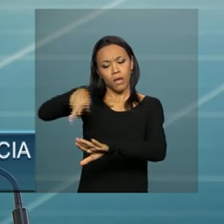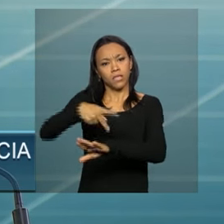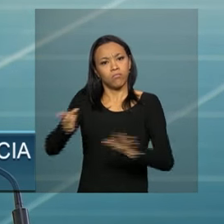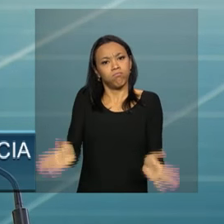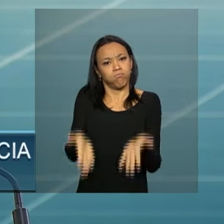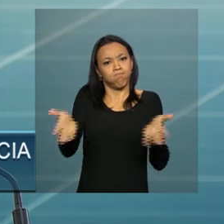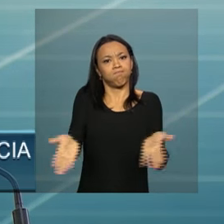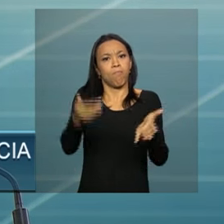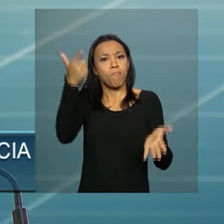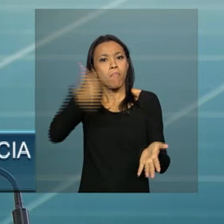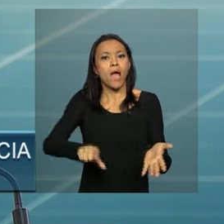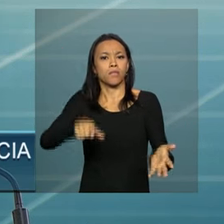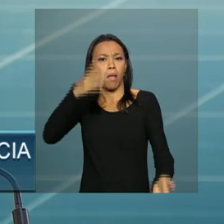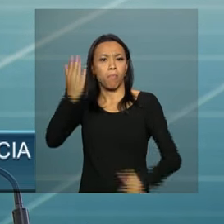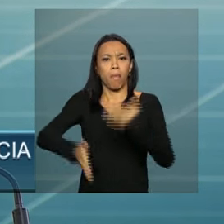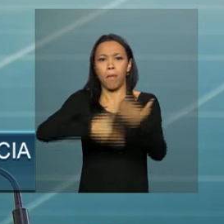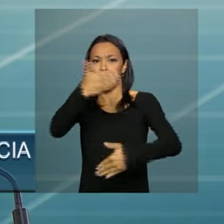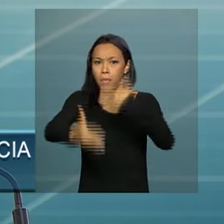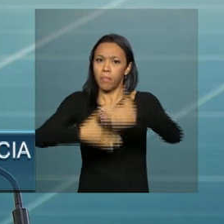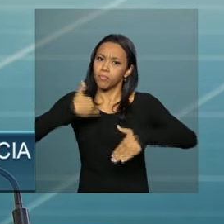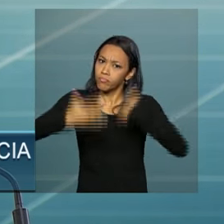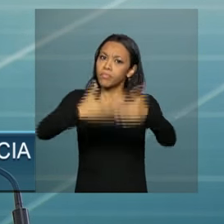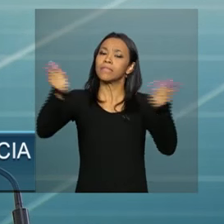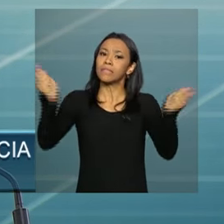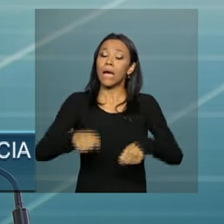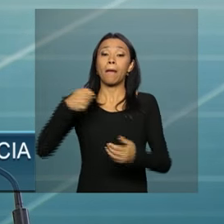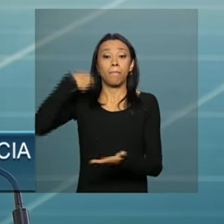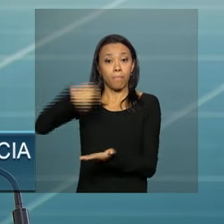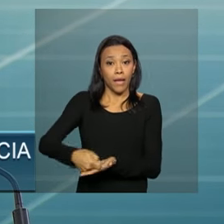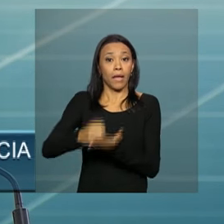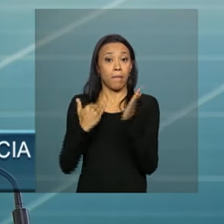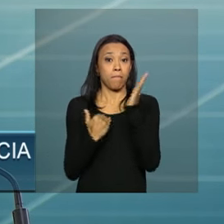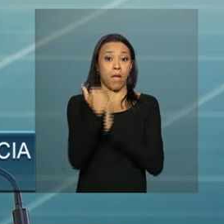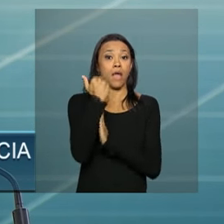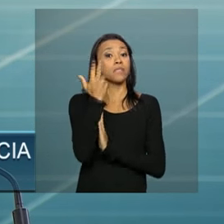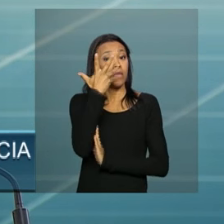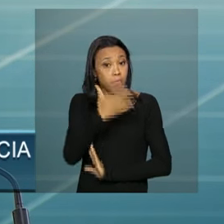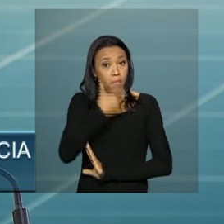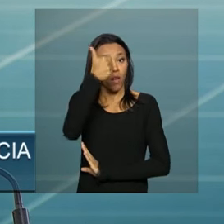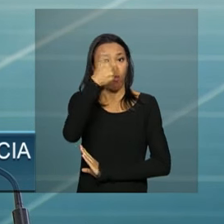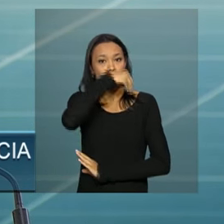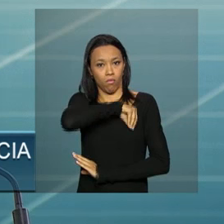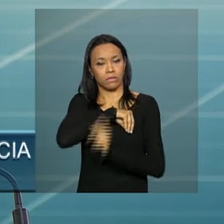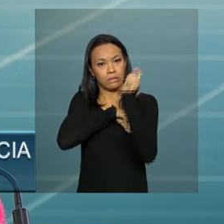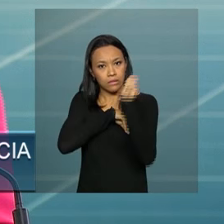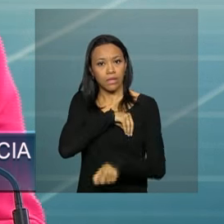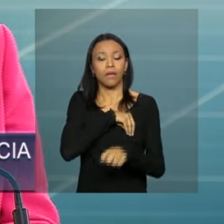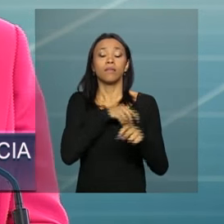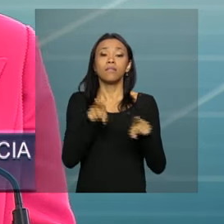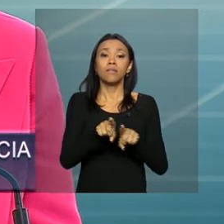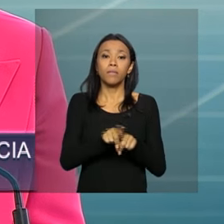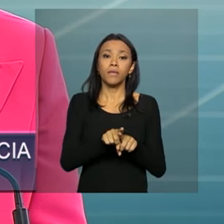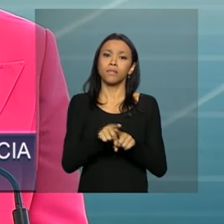produzir mais e melhor, pagar mais e melhor seus trabalhadores. E, sobretudo,